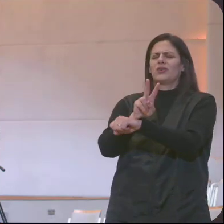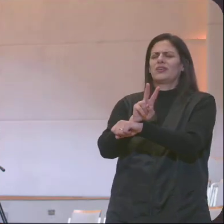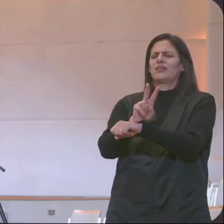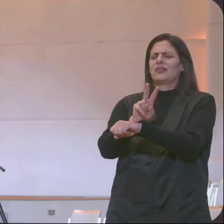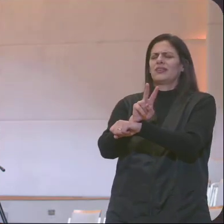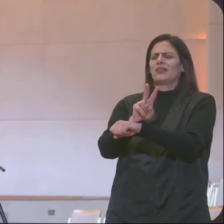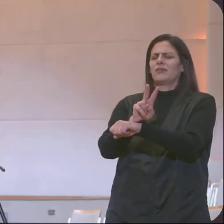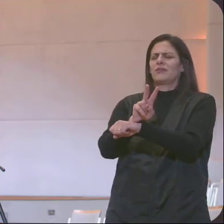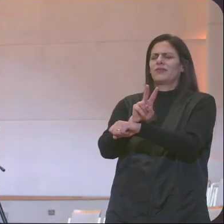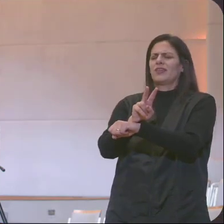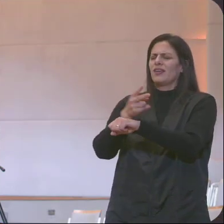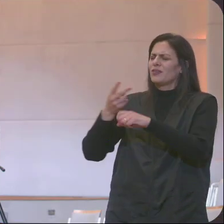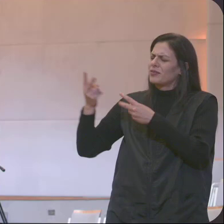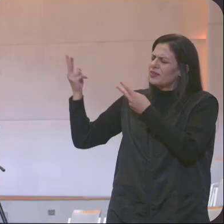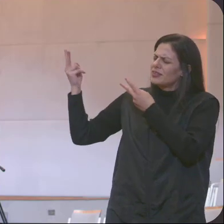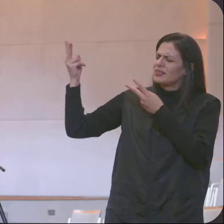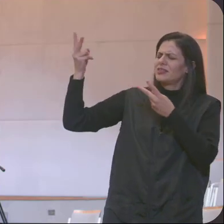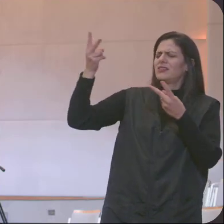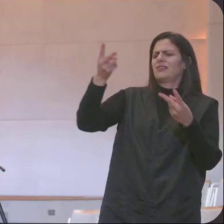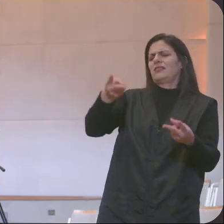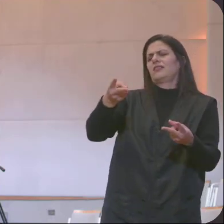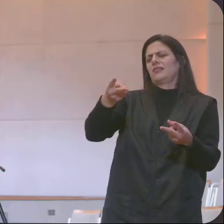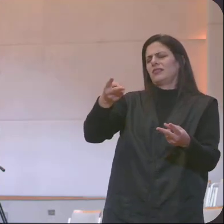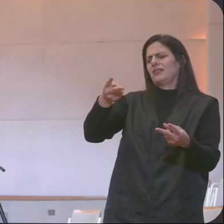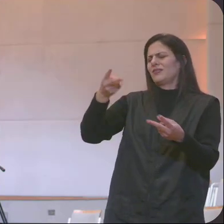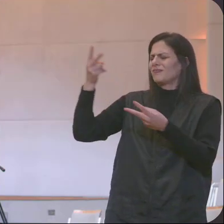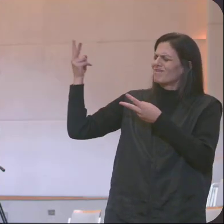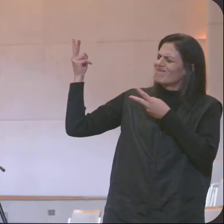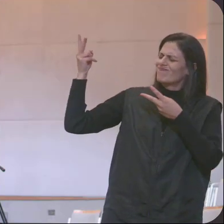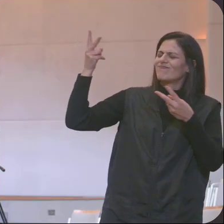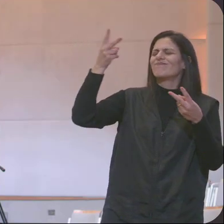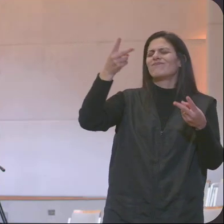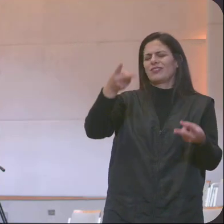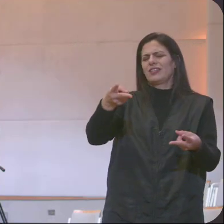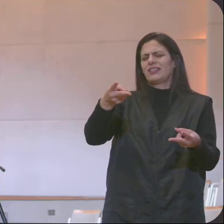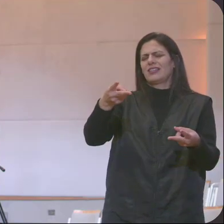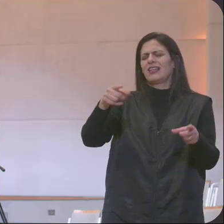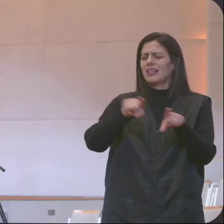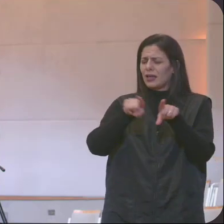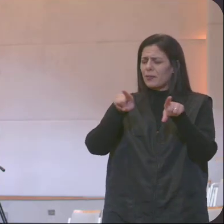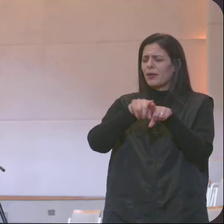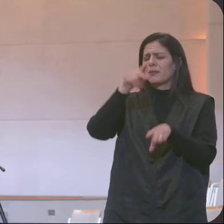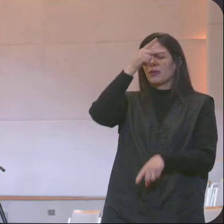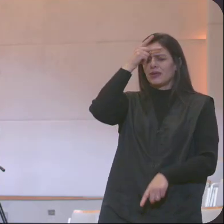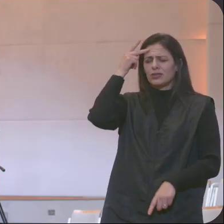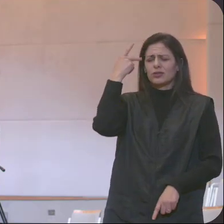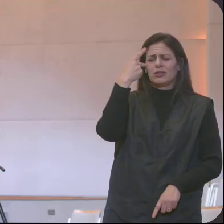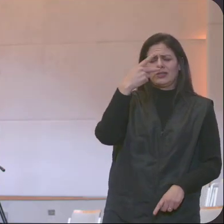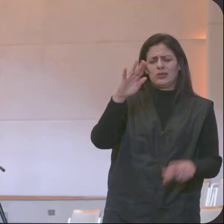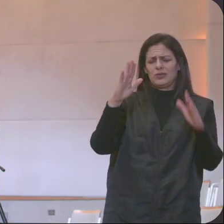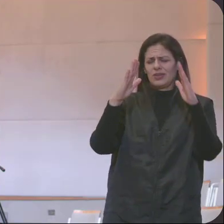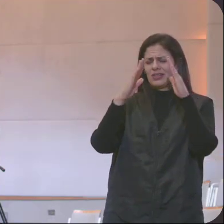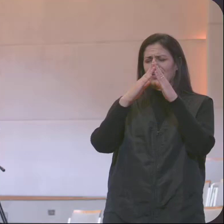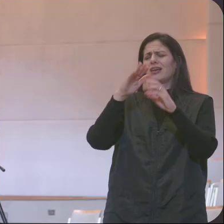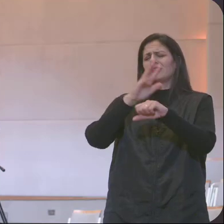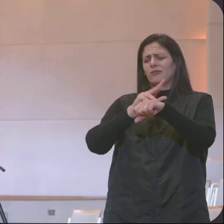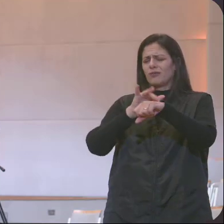hospitalizados, Senhor, visita-os, visita-os, Senhor, aqueles que em casa também estão adoentados, visita-os, Pai,